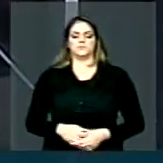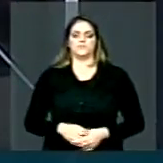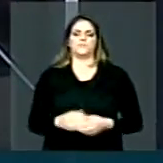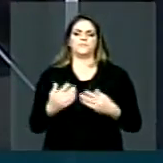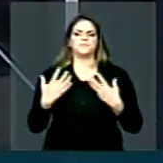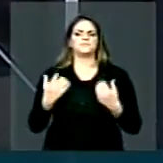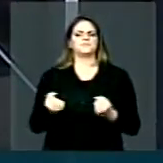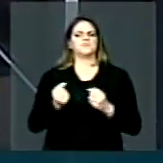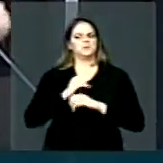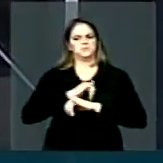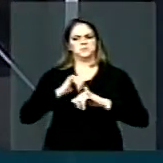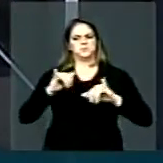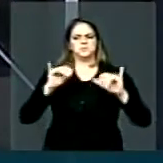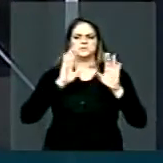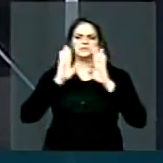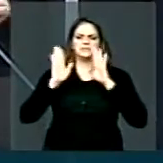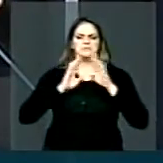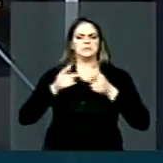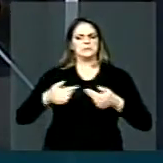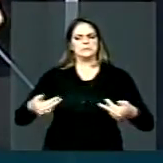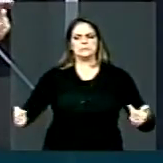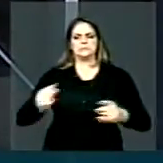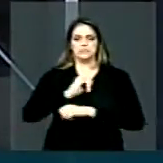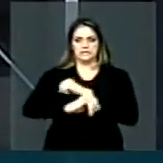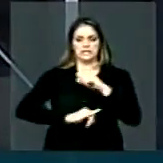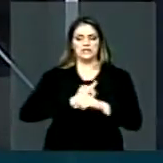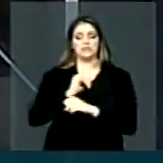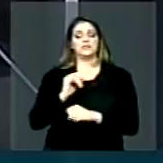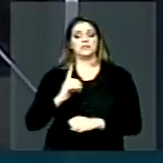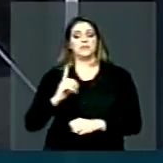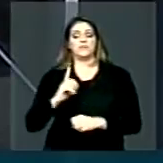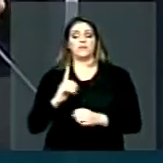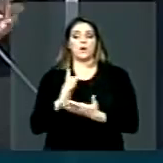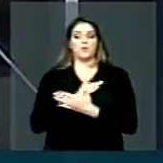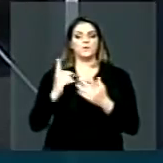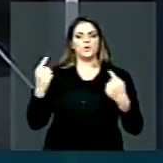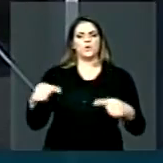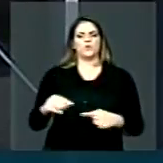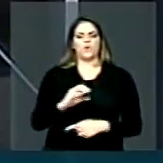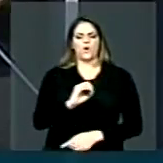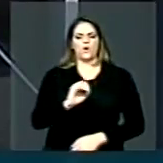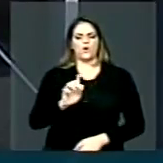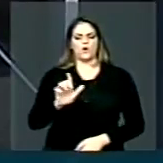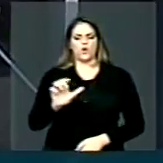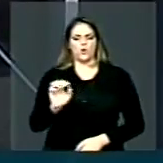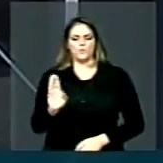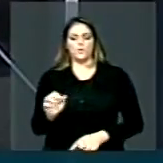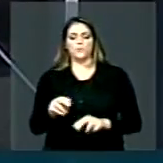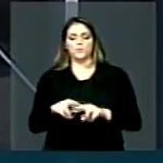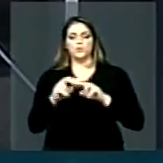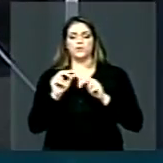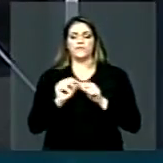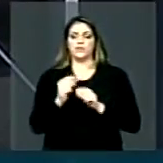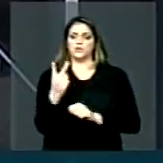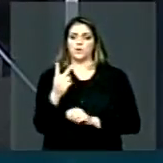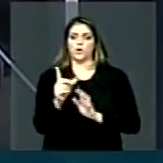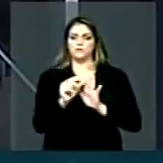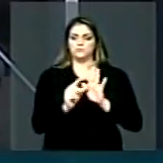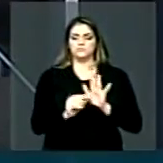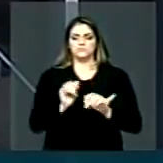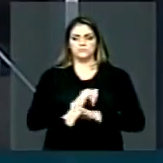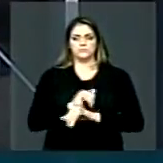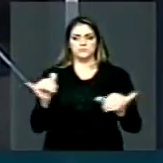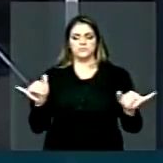redes sociais, inclusive dirigidas contra o Globo, fizeram com que ele fizesse 2 editoriais. O